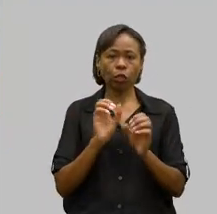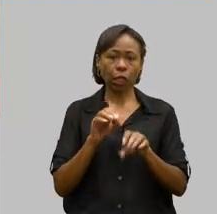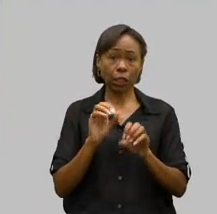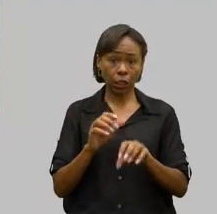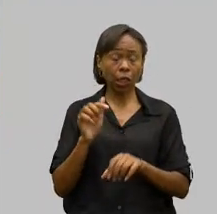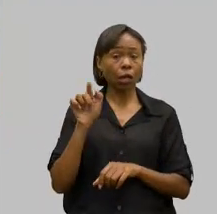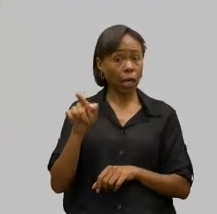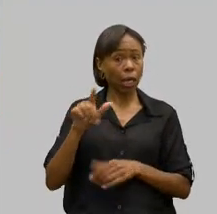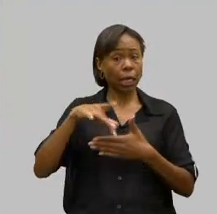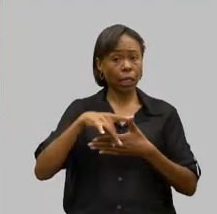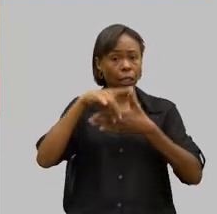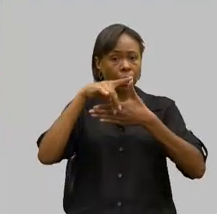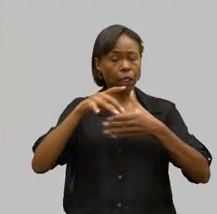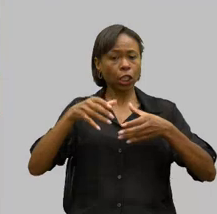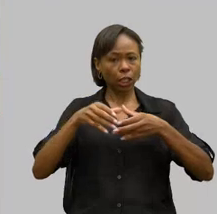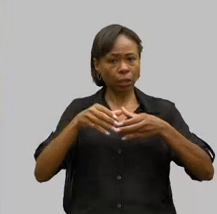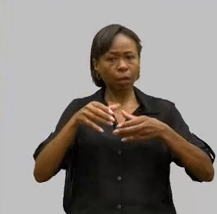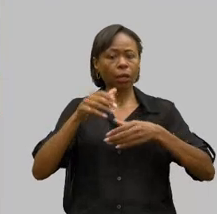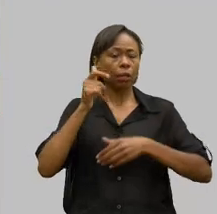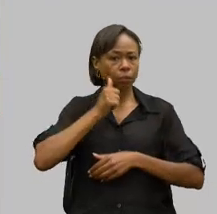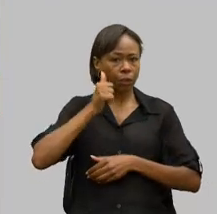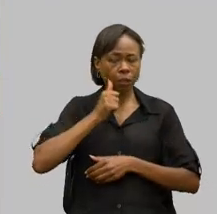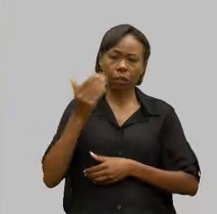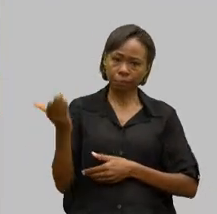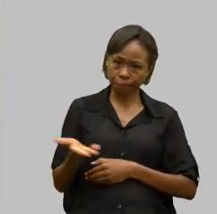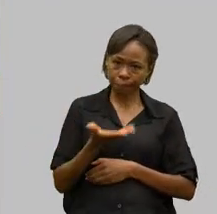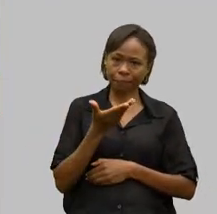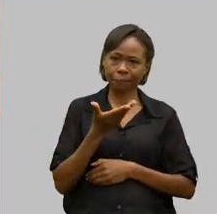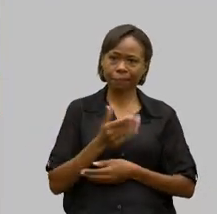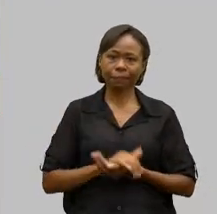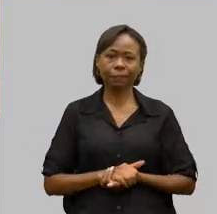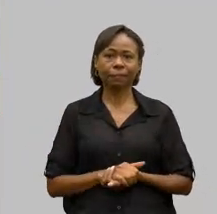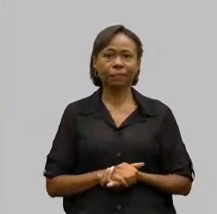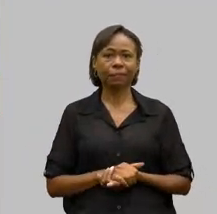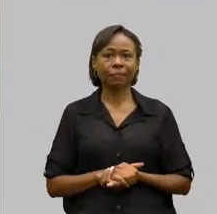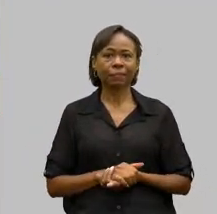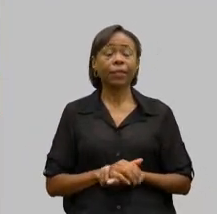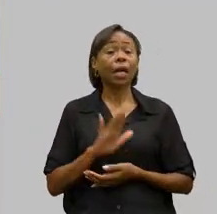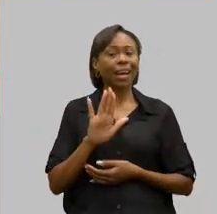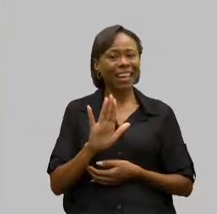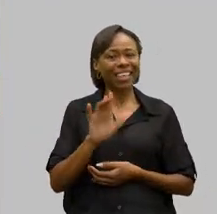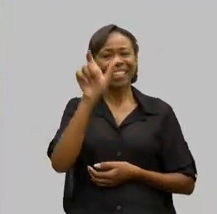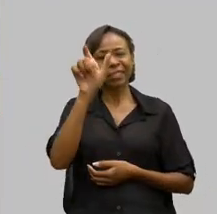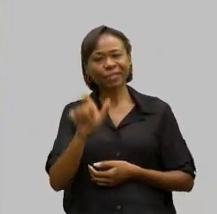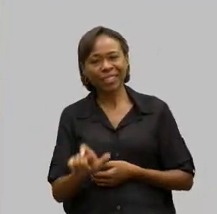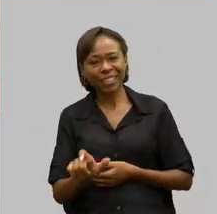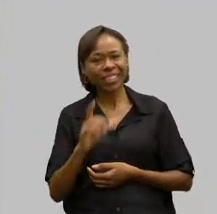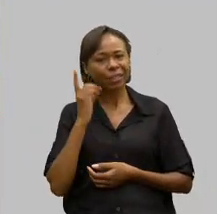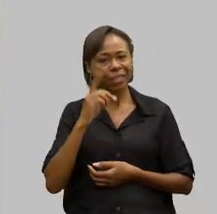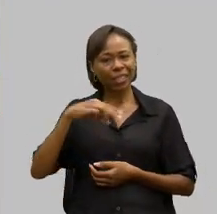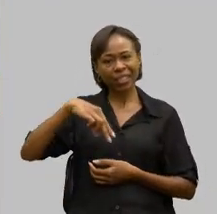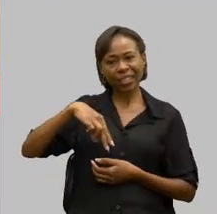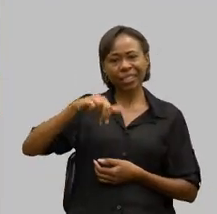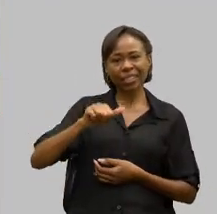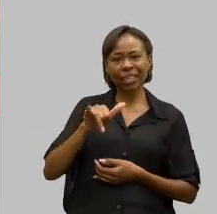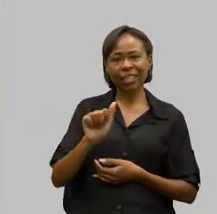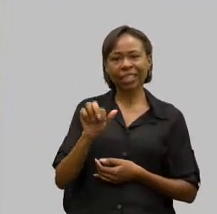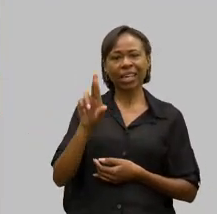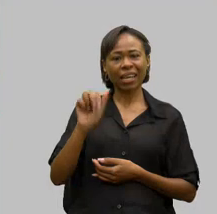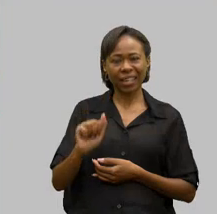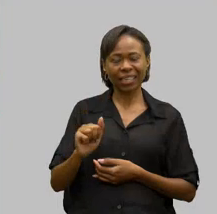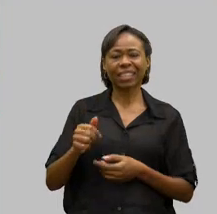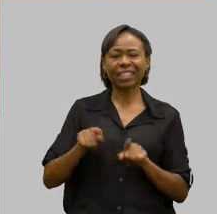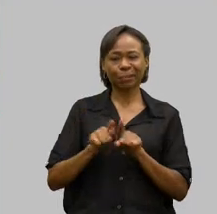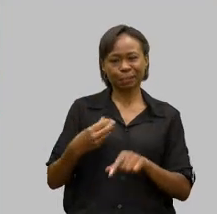da bancada feminina, com a palavra para as suas considerações. eu quero antes registrar a presença da querida deputada Nayara Rocha, que está aqui conosco